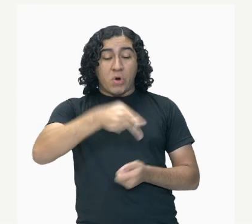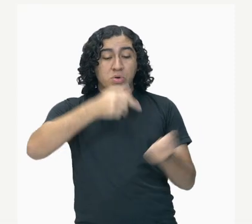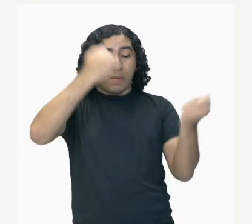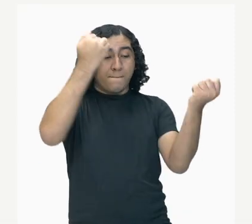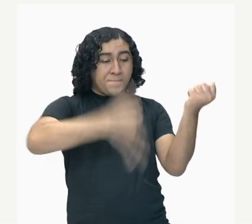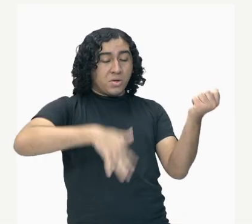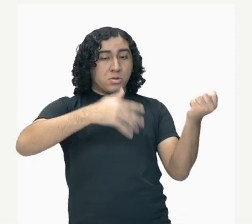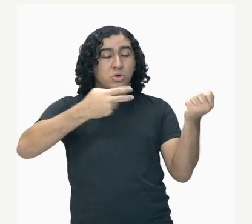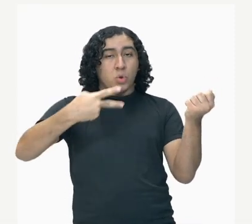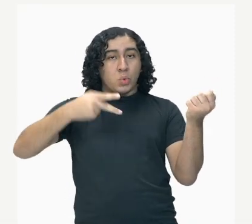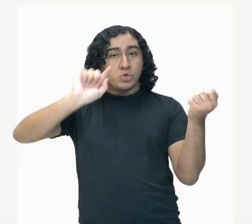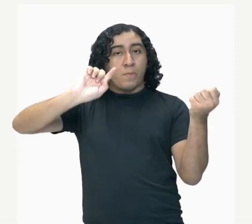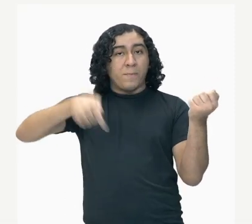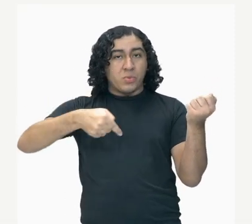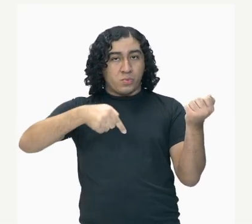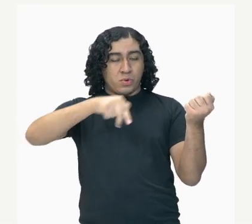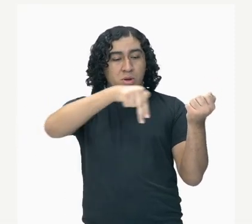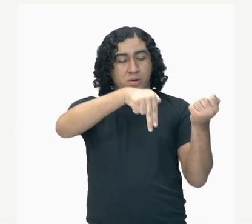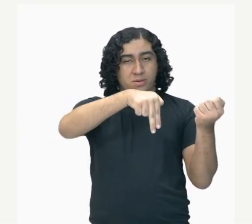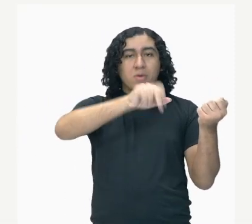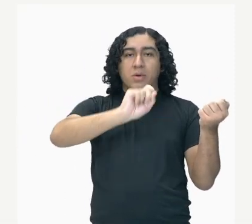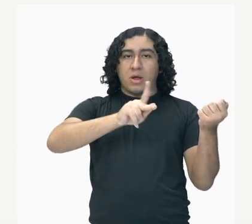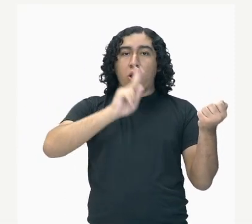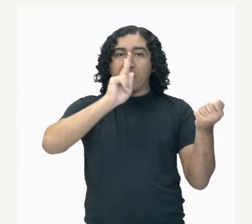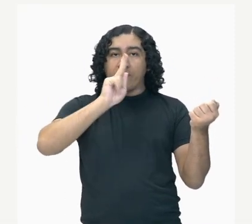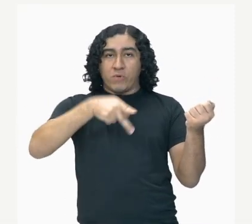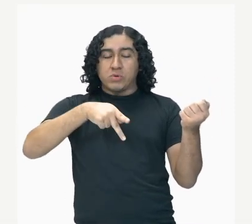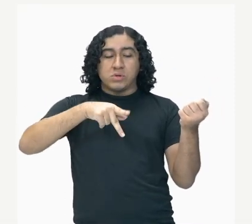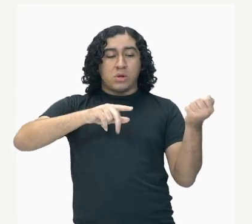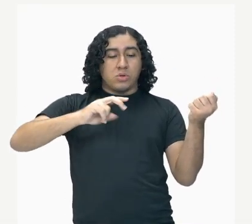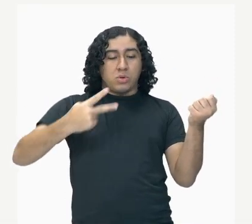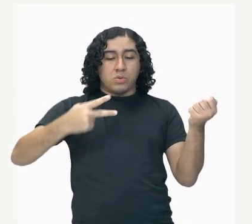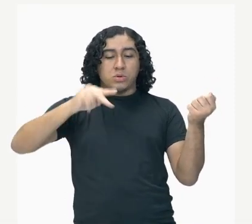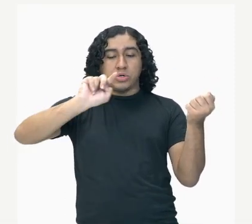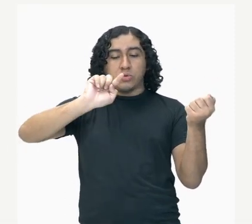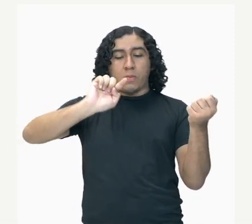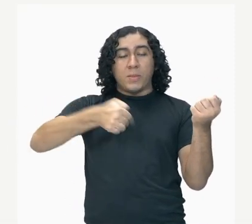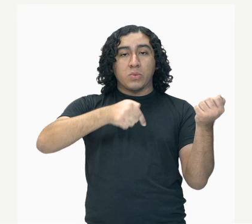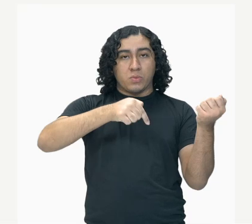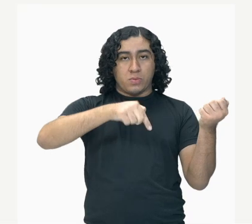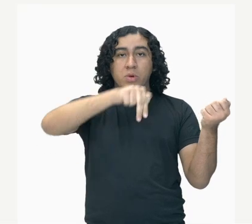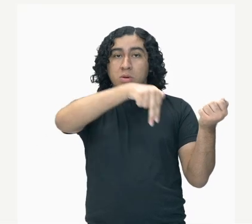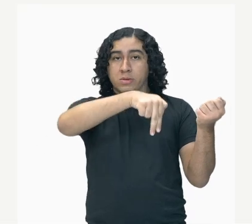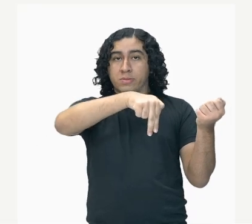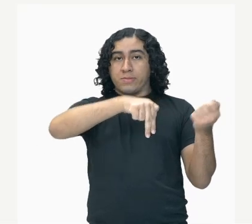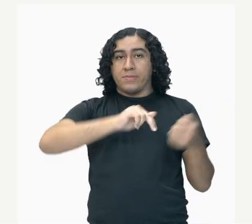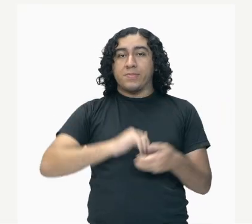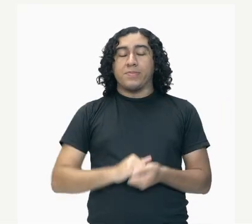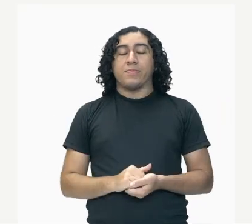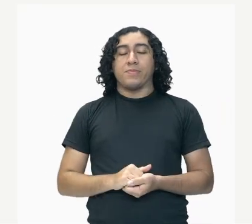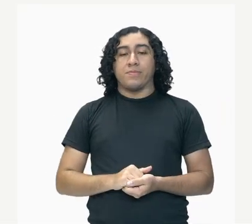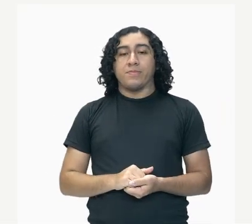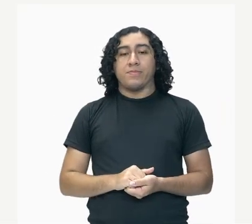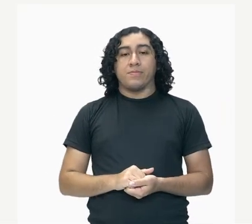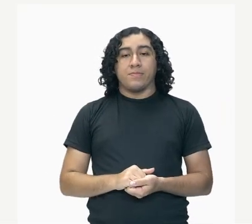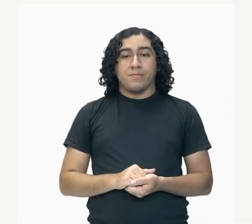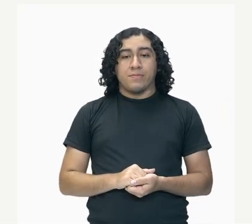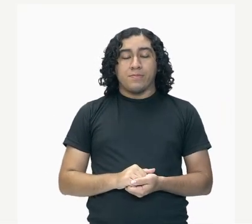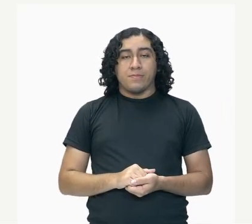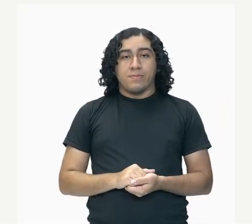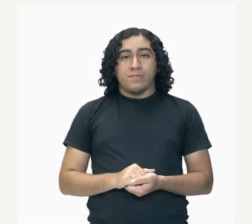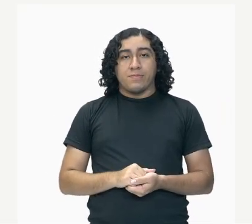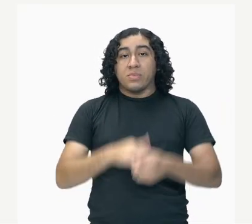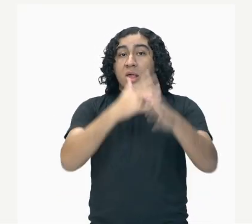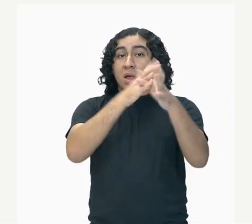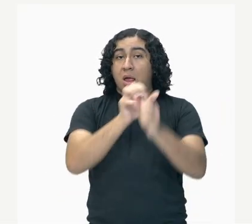New aqui veio a força tá pessoal essa informação aí é a força Então veja para que eu Calcule